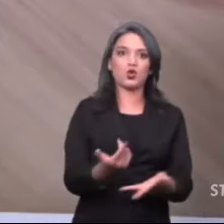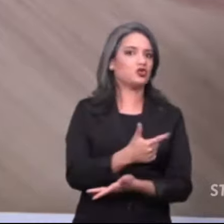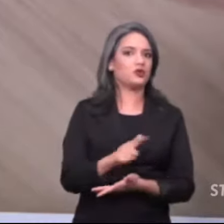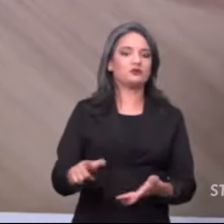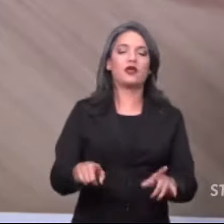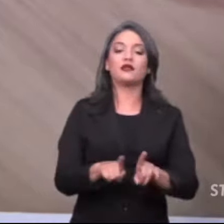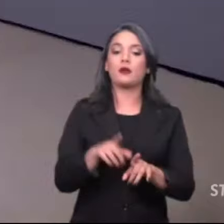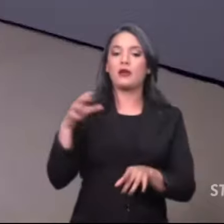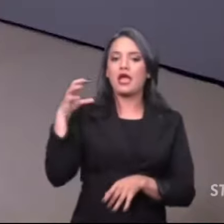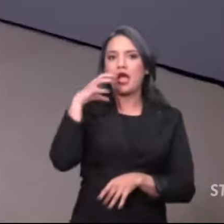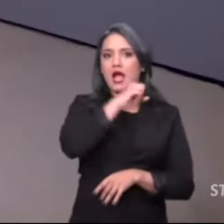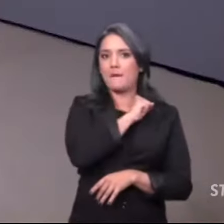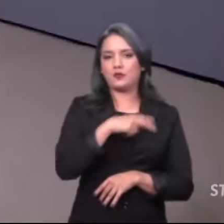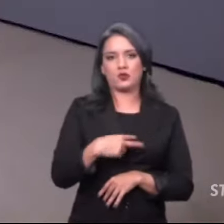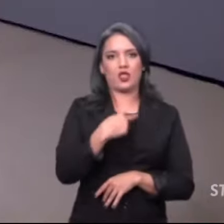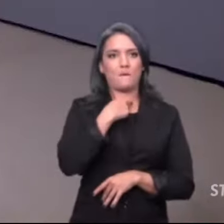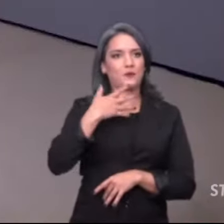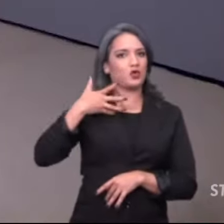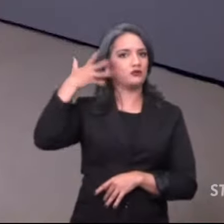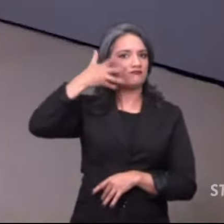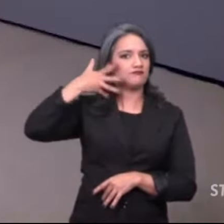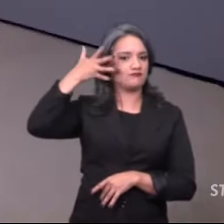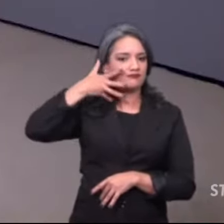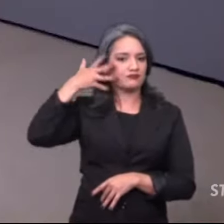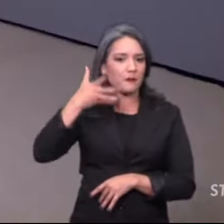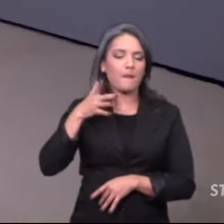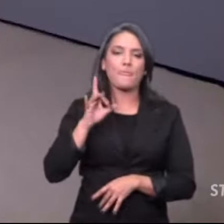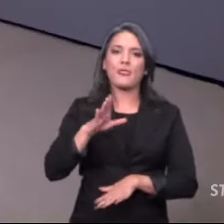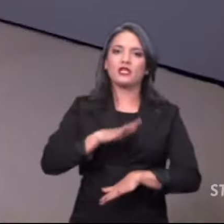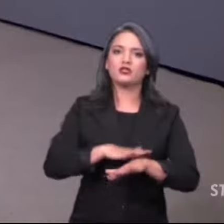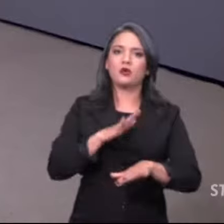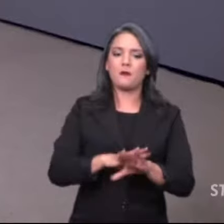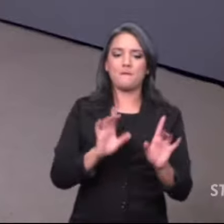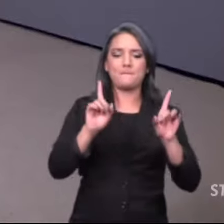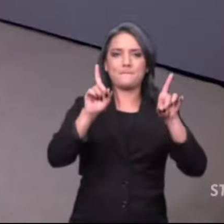rápida, sem discursos, apenas para que ele tome posse,